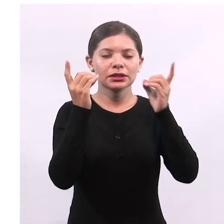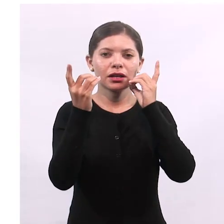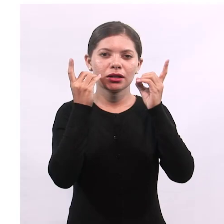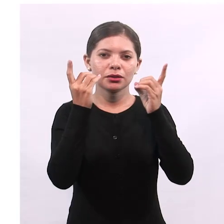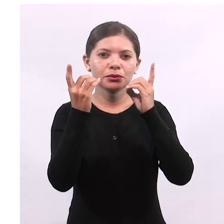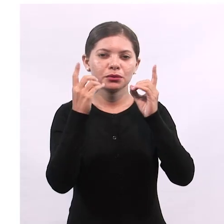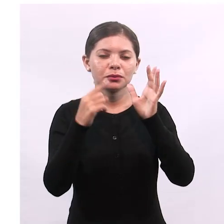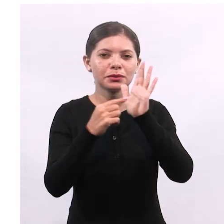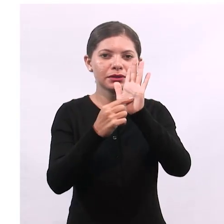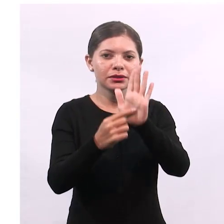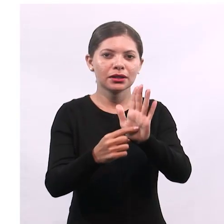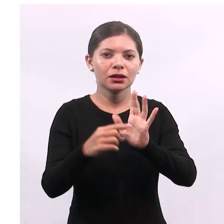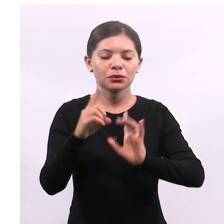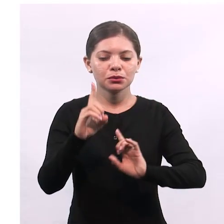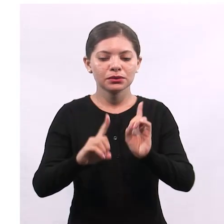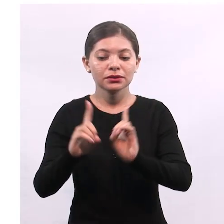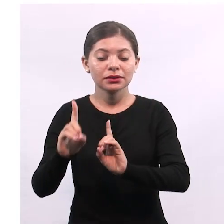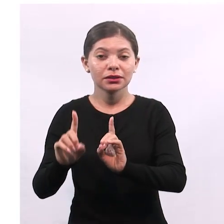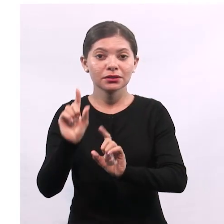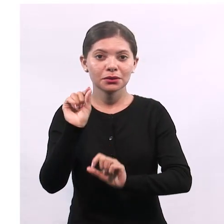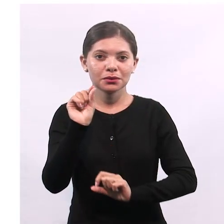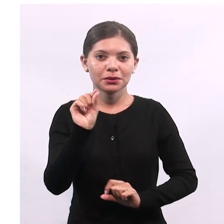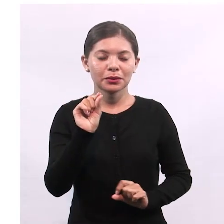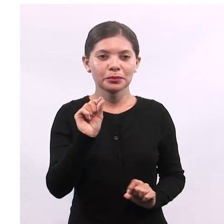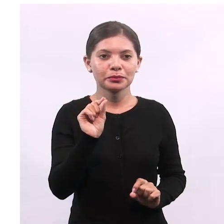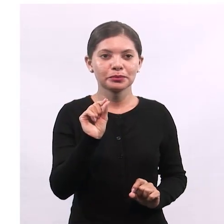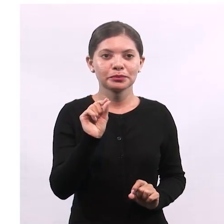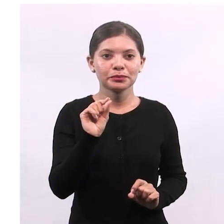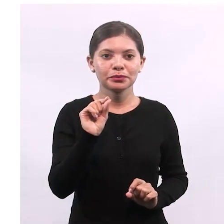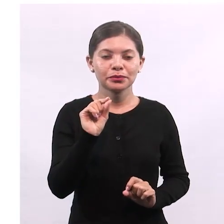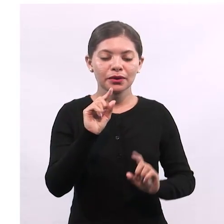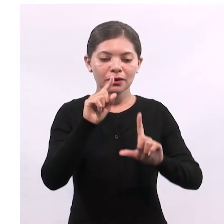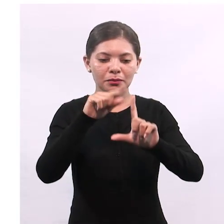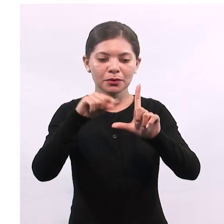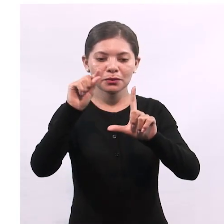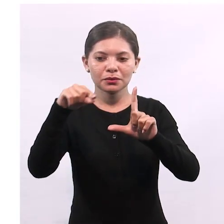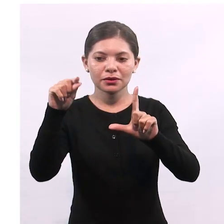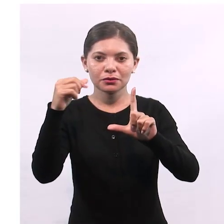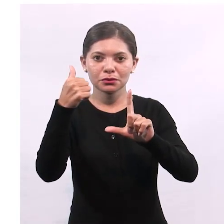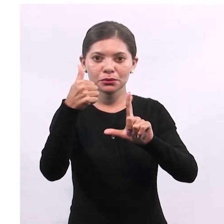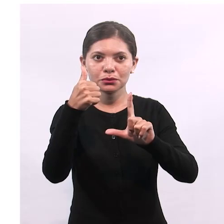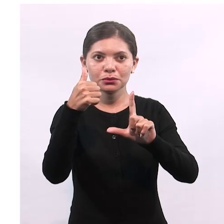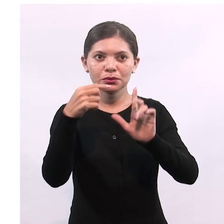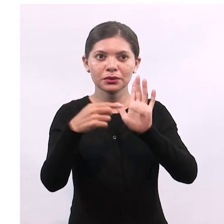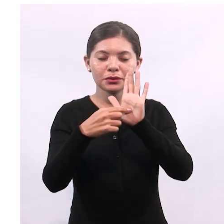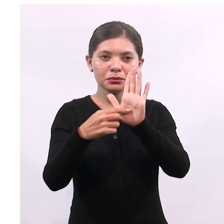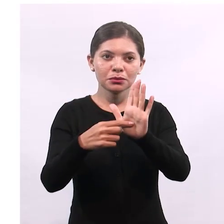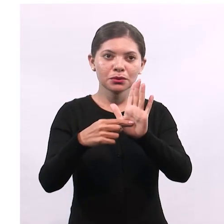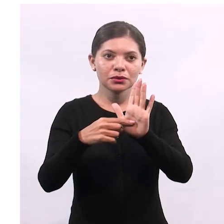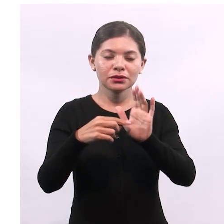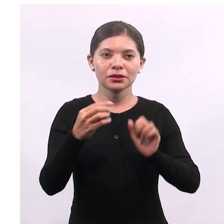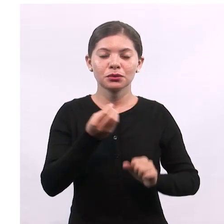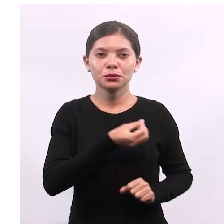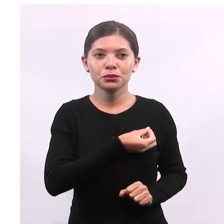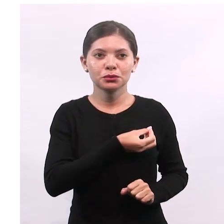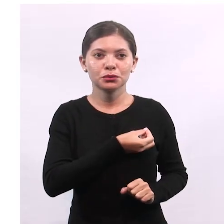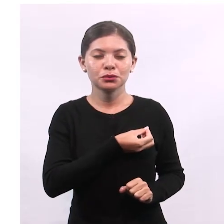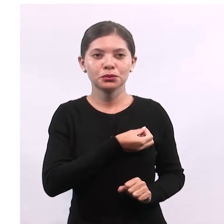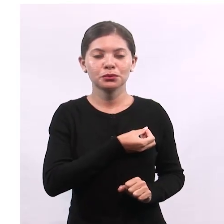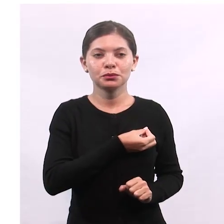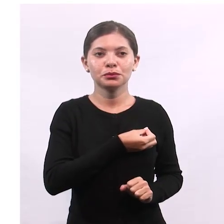são os dados trago lá pelo gráfico 1 que ele mostra o número de matrícula em relação a um